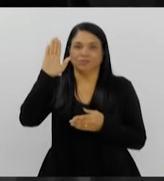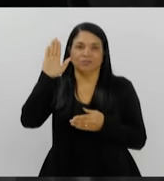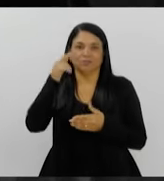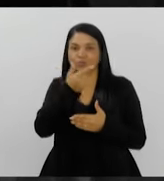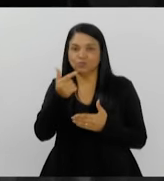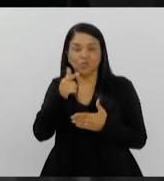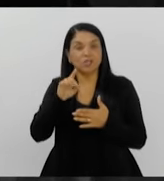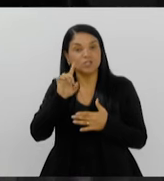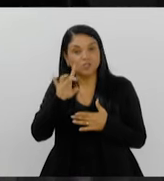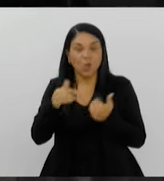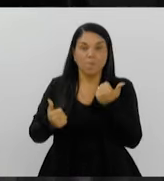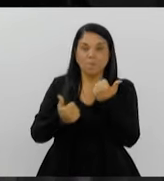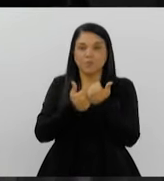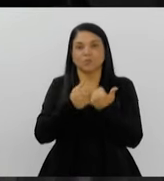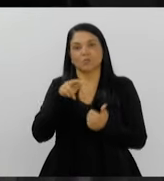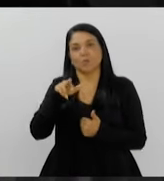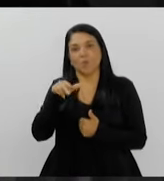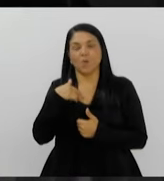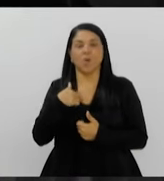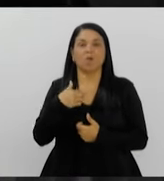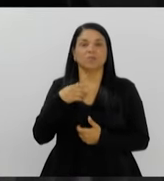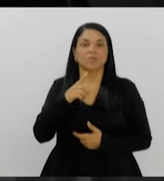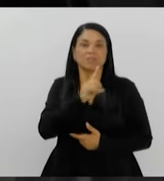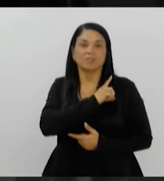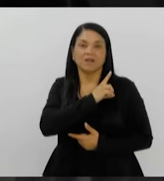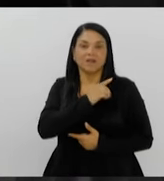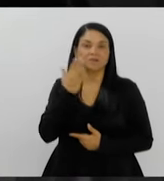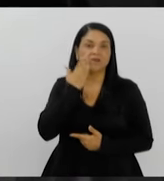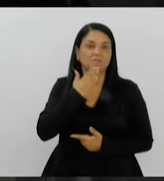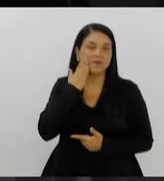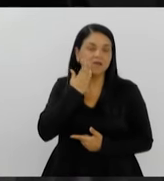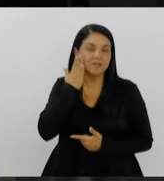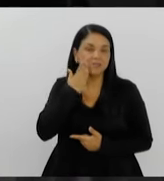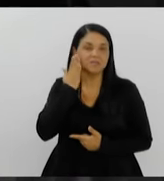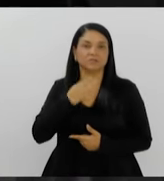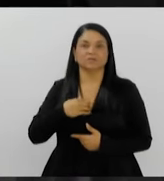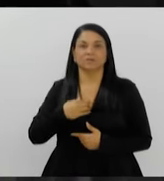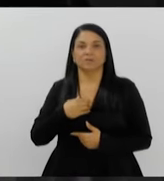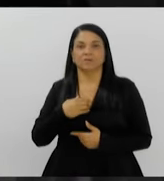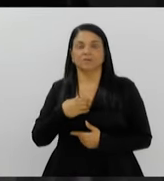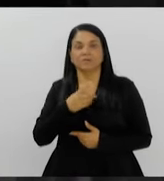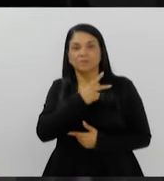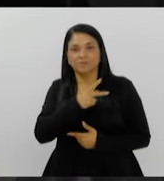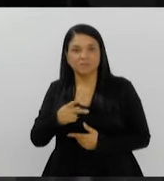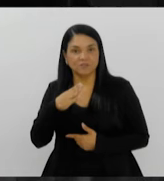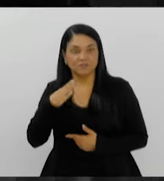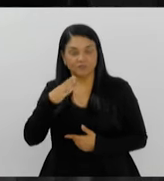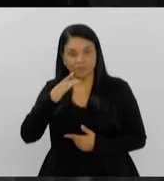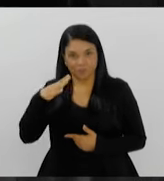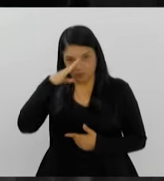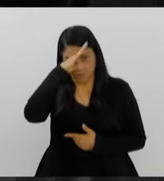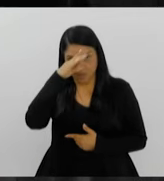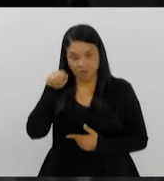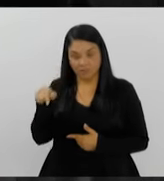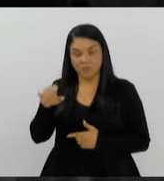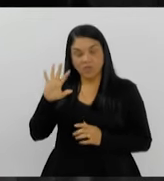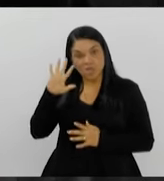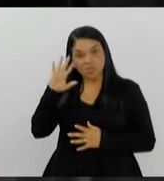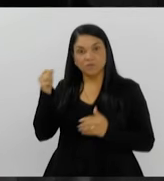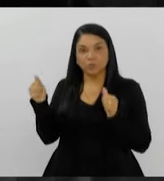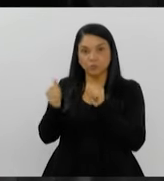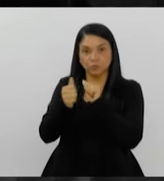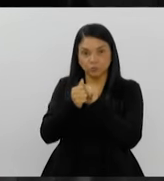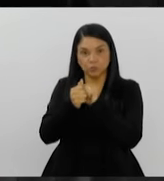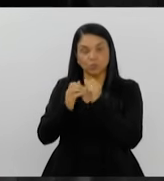do meu irmão do Delegado ramaj do presidente bolsonaro ele resolveu com os seus seguranças